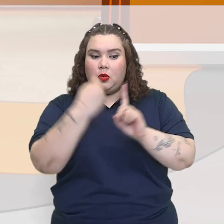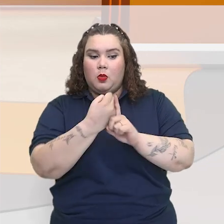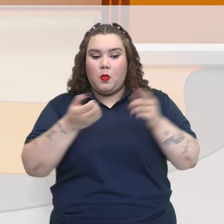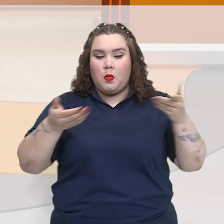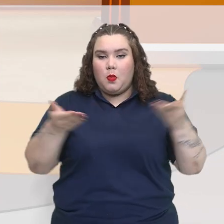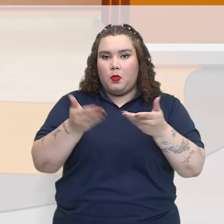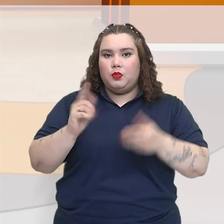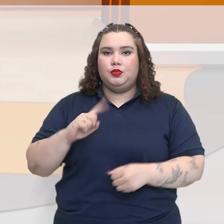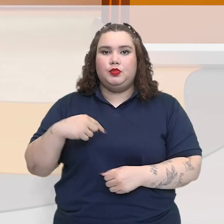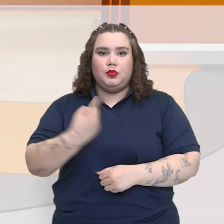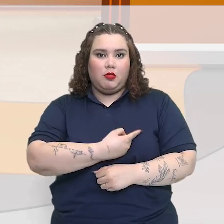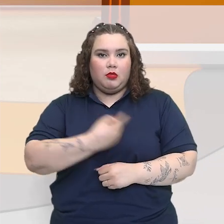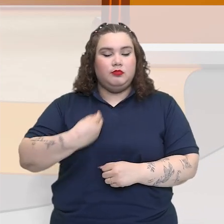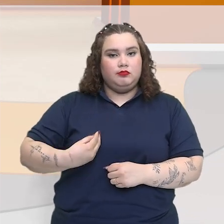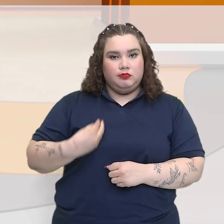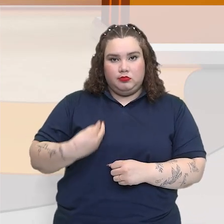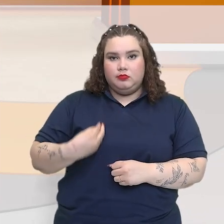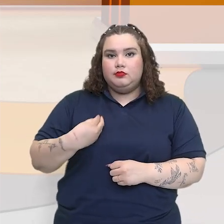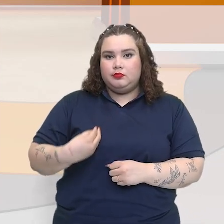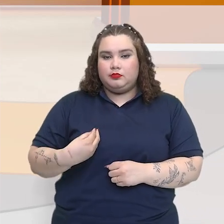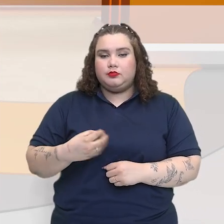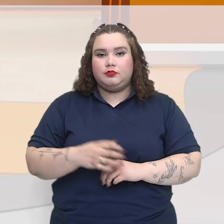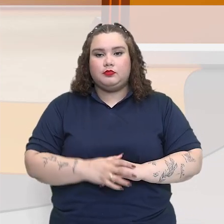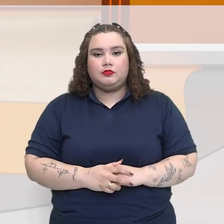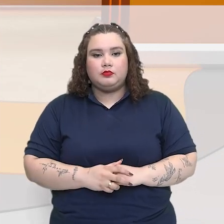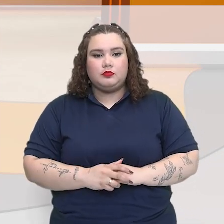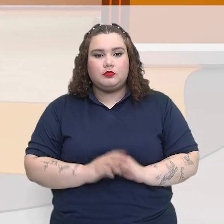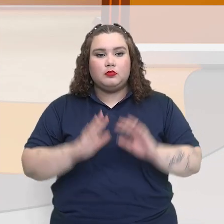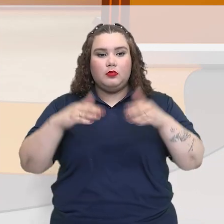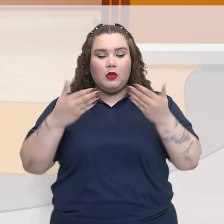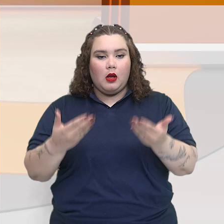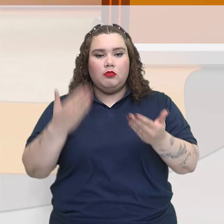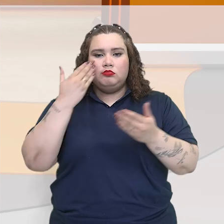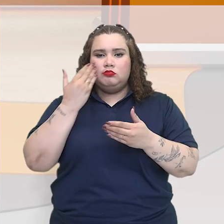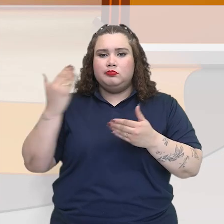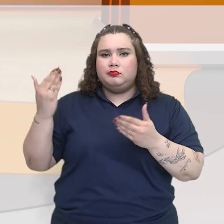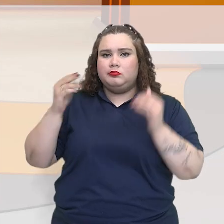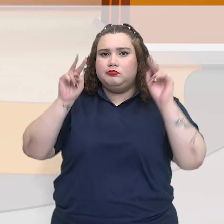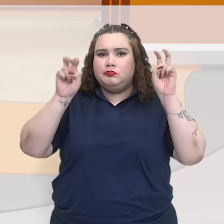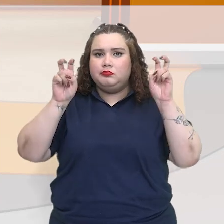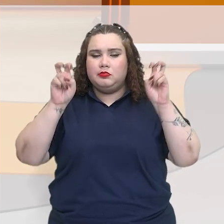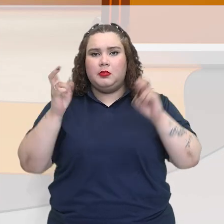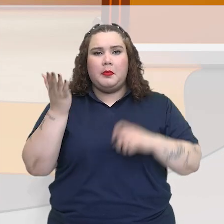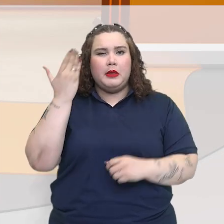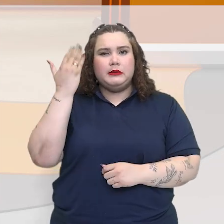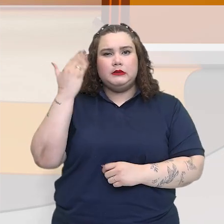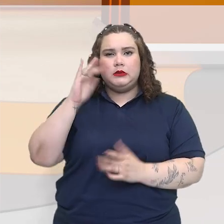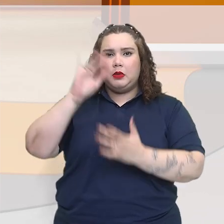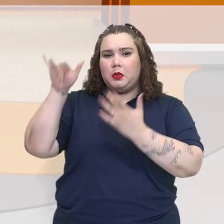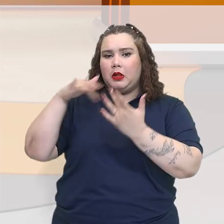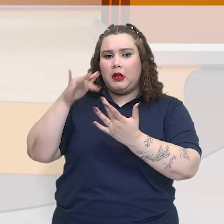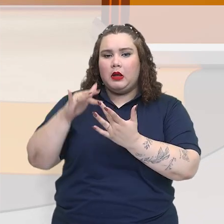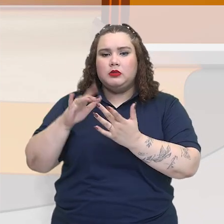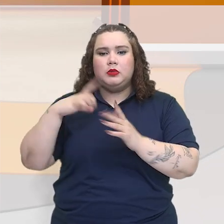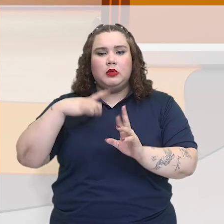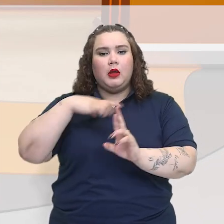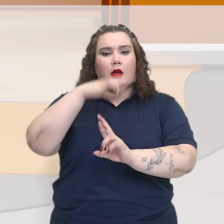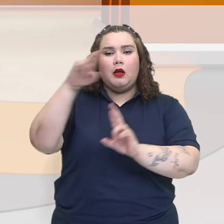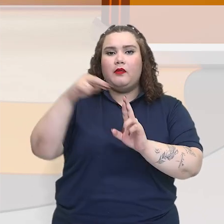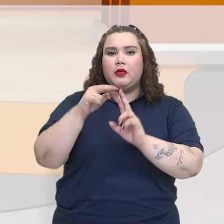estamos inseridos. Essa expressão, ela se refere justamente ao